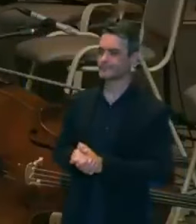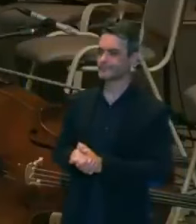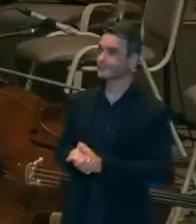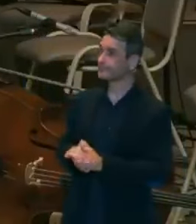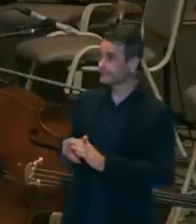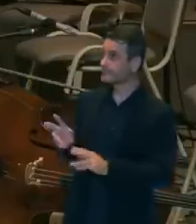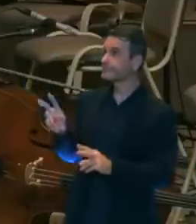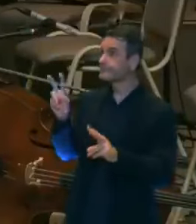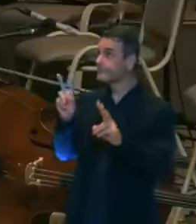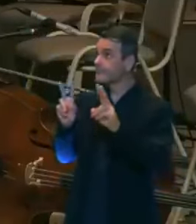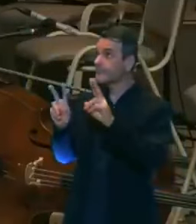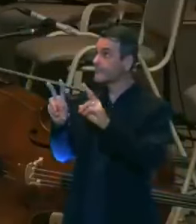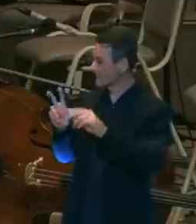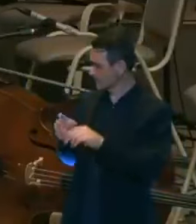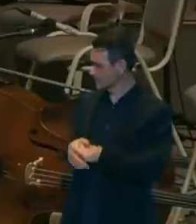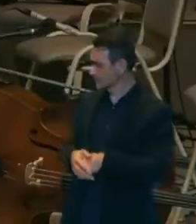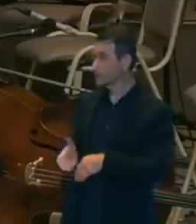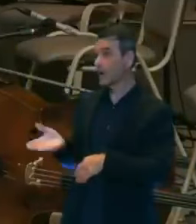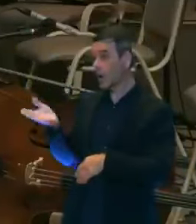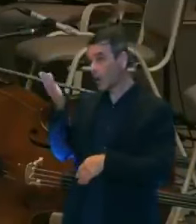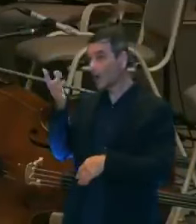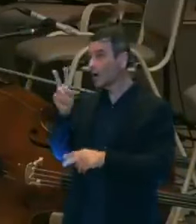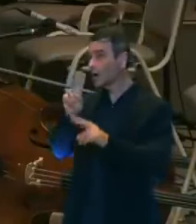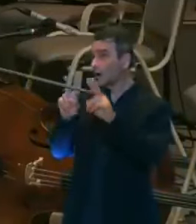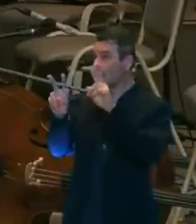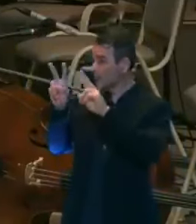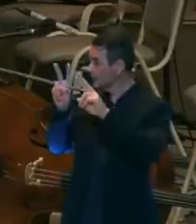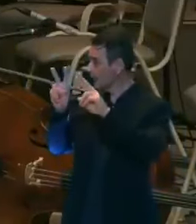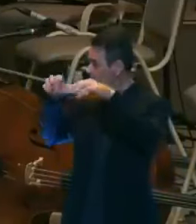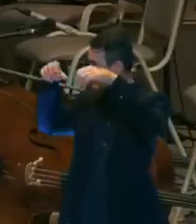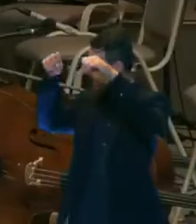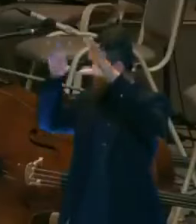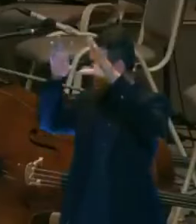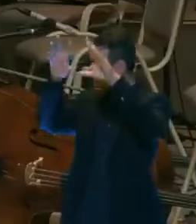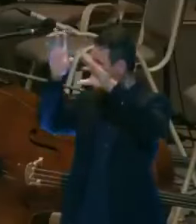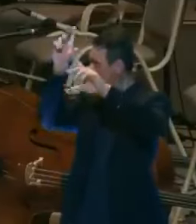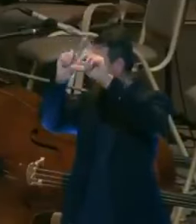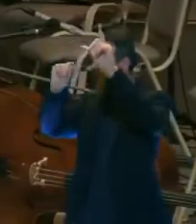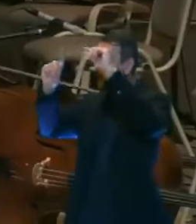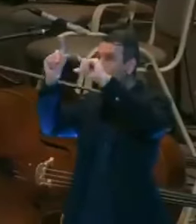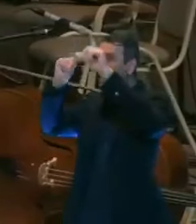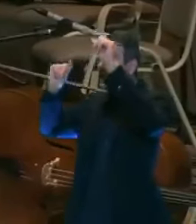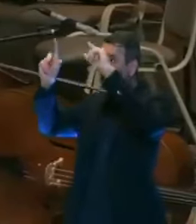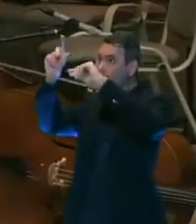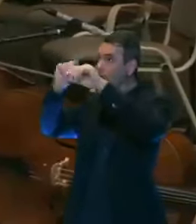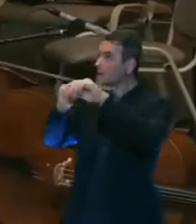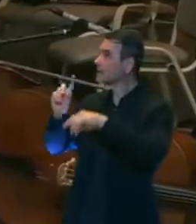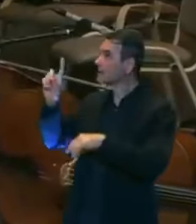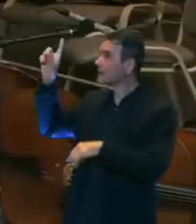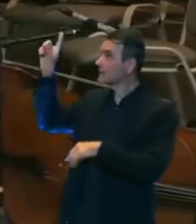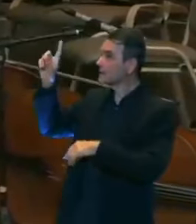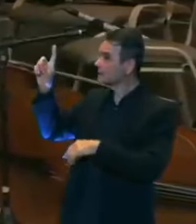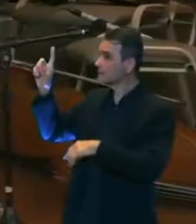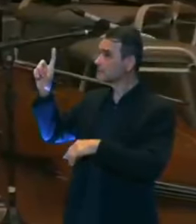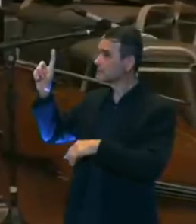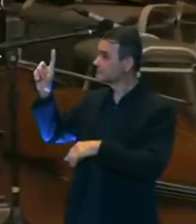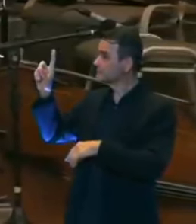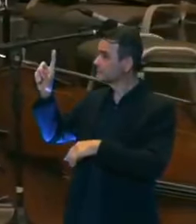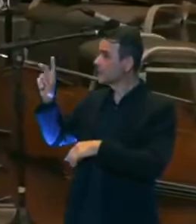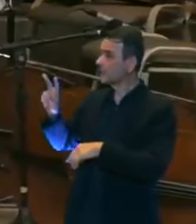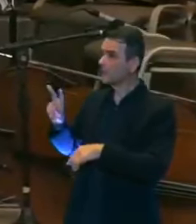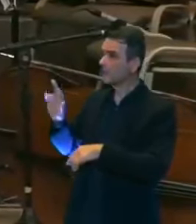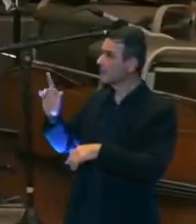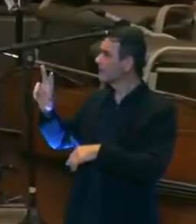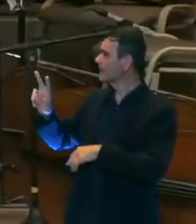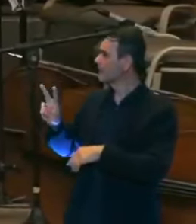tá vendo? Tá vendo as luzes, pastor? Deus vai multiplicar no